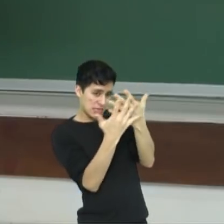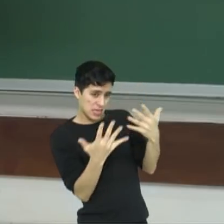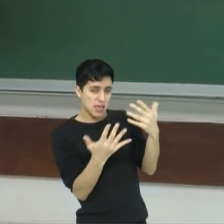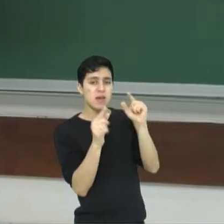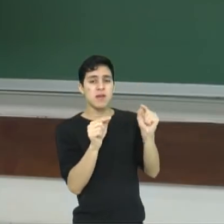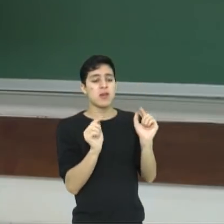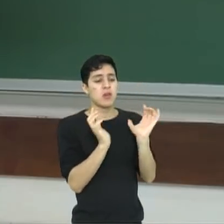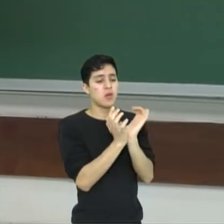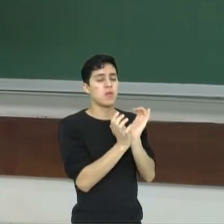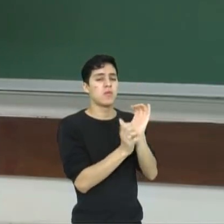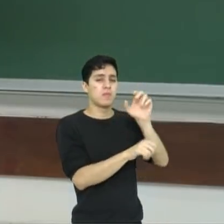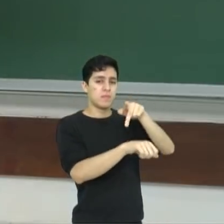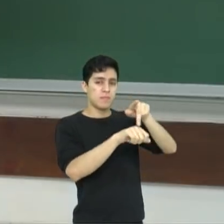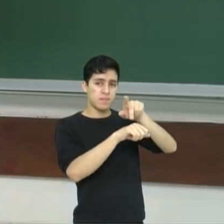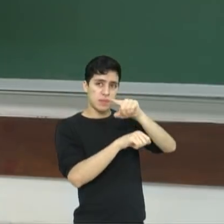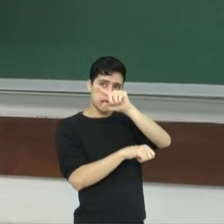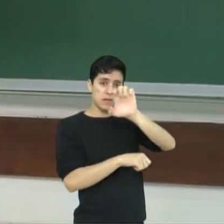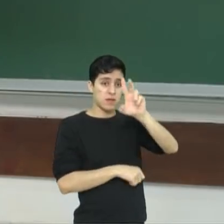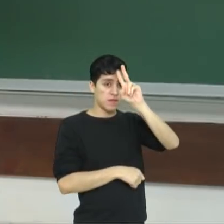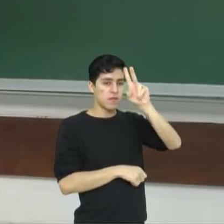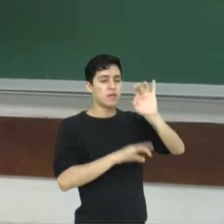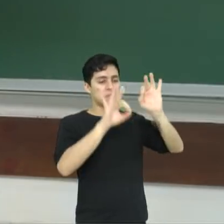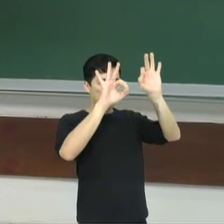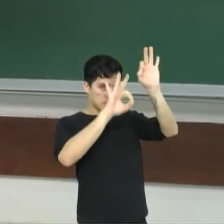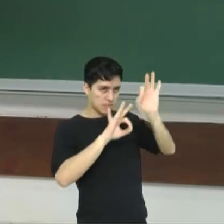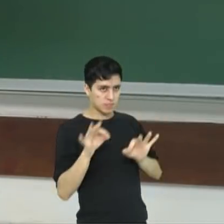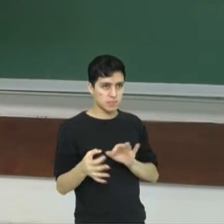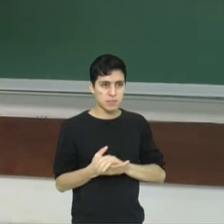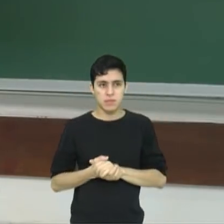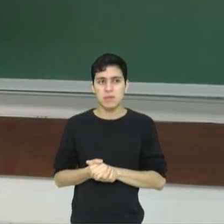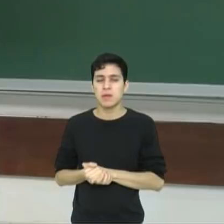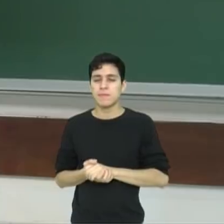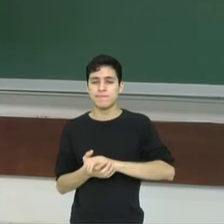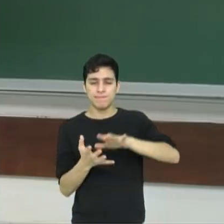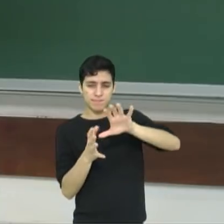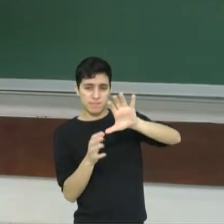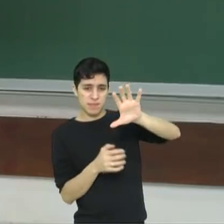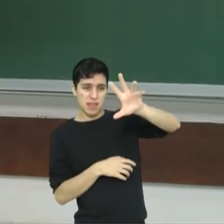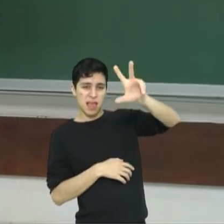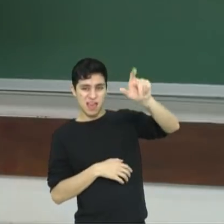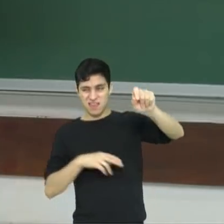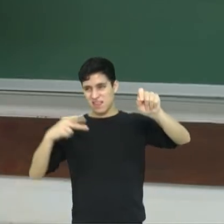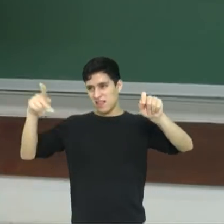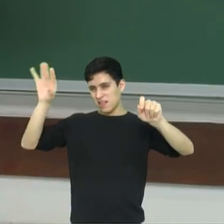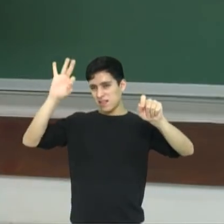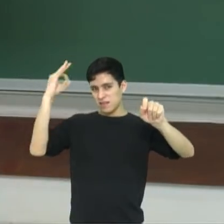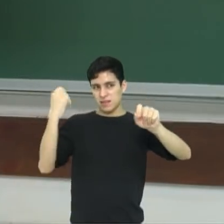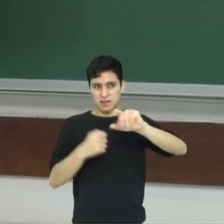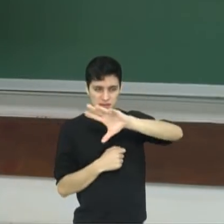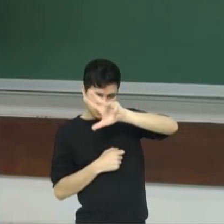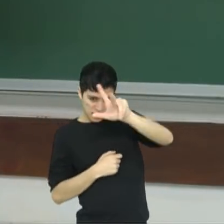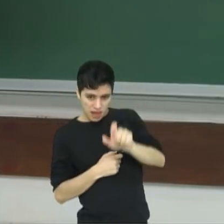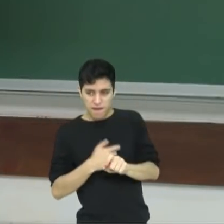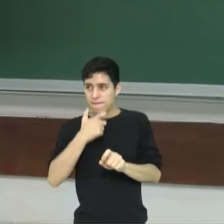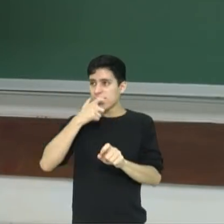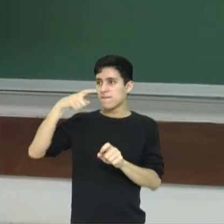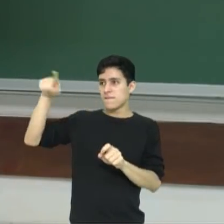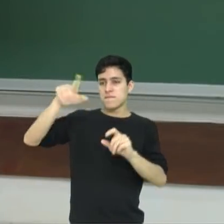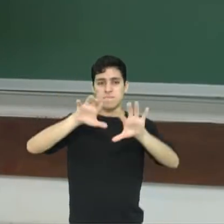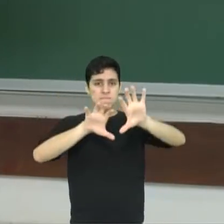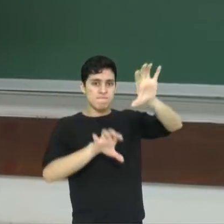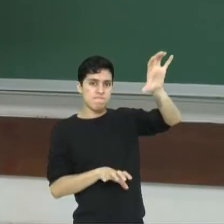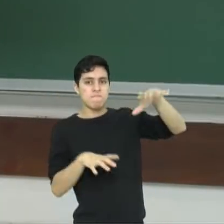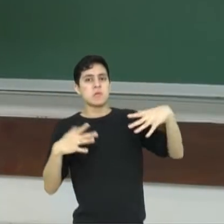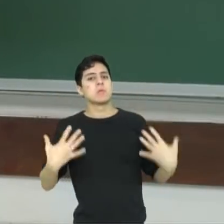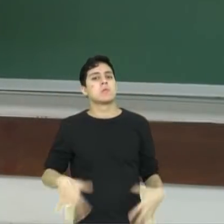potências europeias utilizavam. Olha o tamanho da região da África francesa e a região da África inglesa. Impressionante o